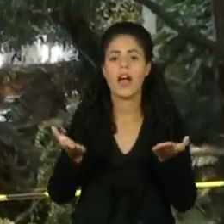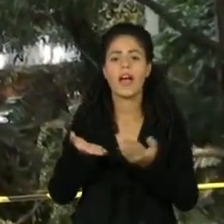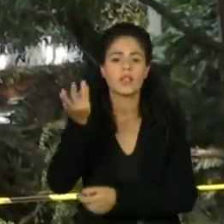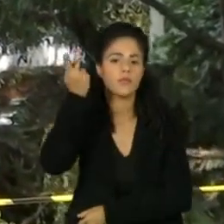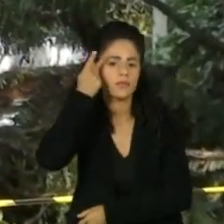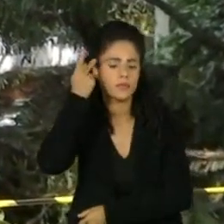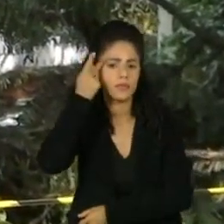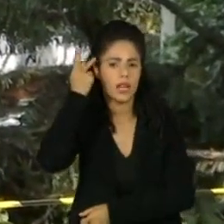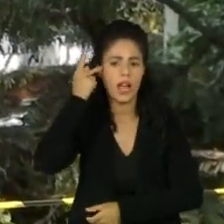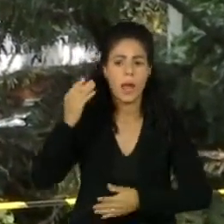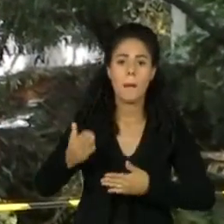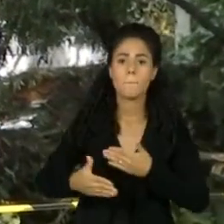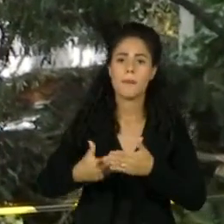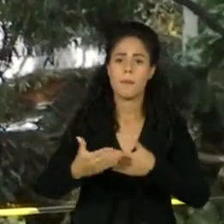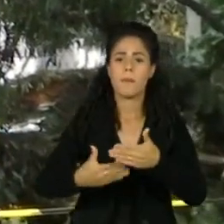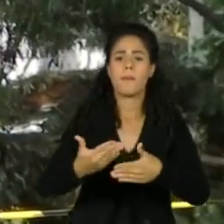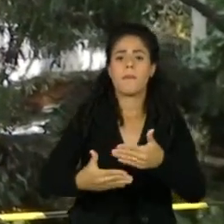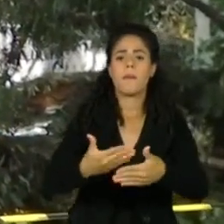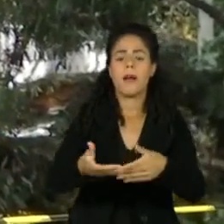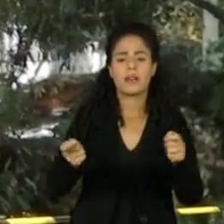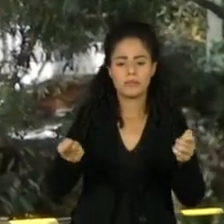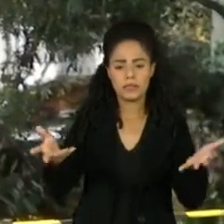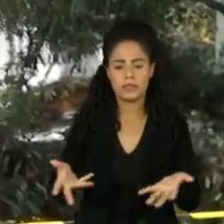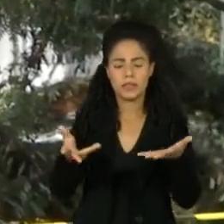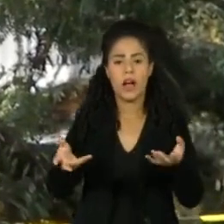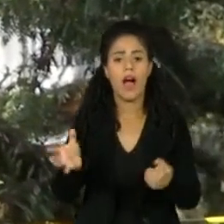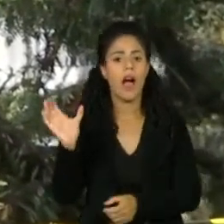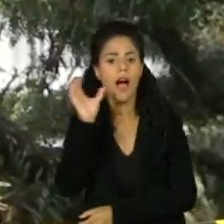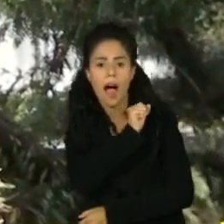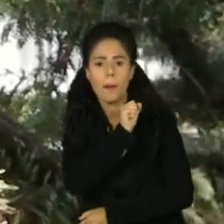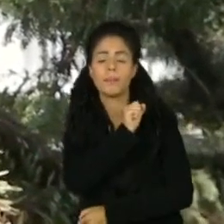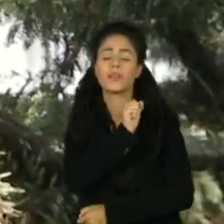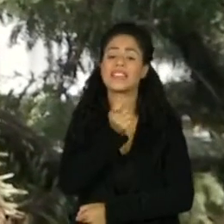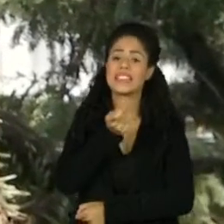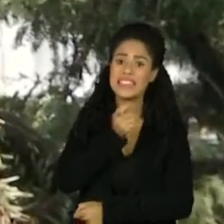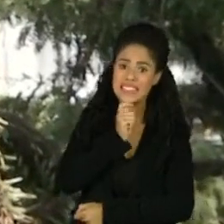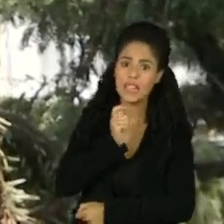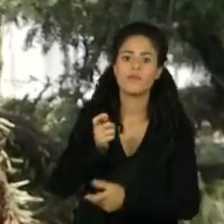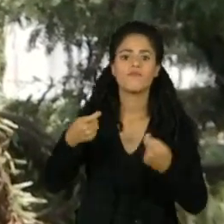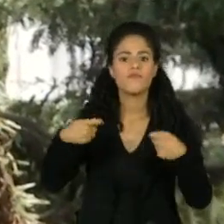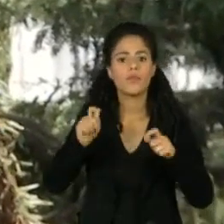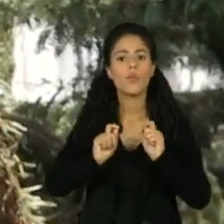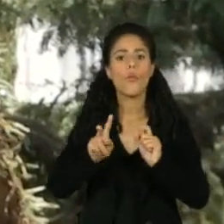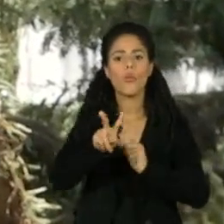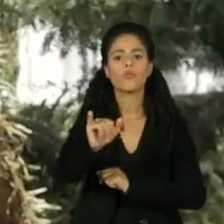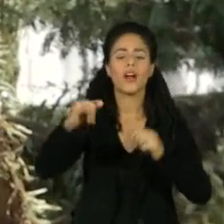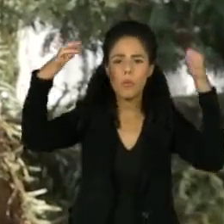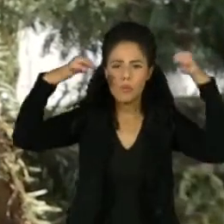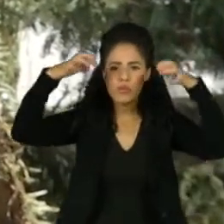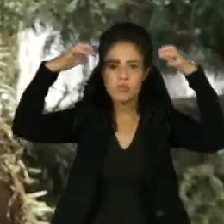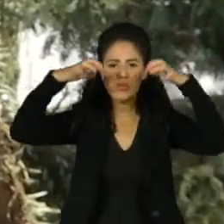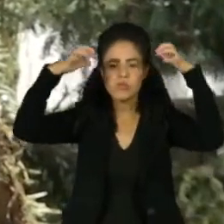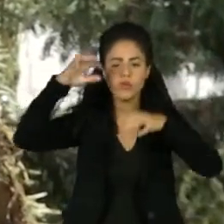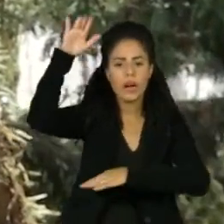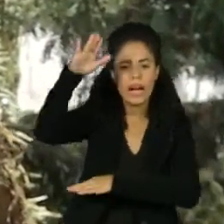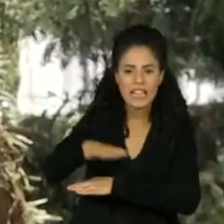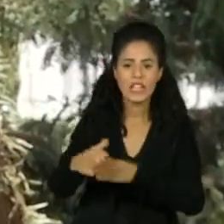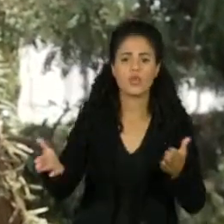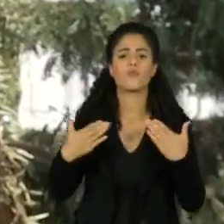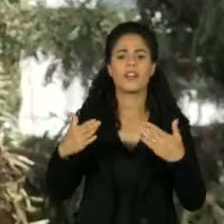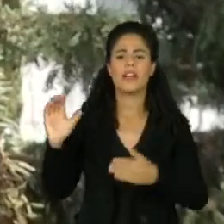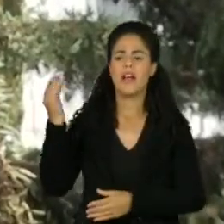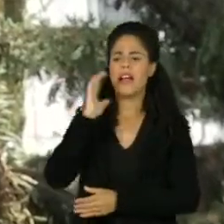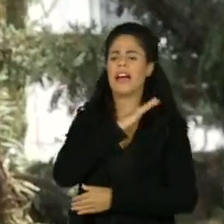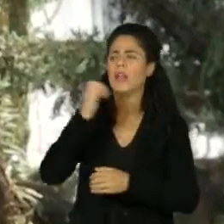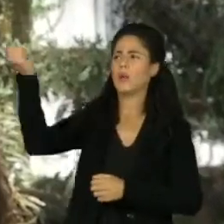paulista, de acordo com o Centro de Gerenciamento de Emergências. Há previsão de chuvas fortes durante as tardes por conta do ar quente e